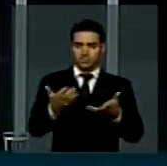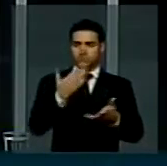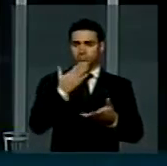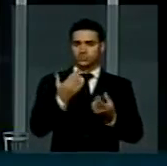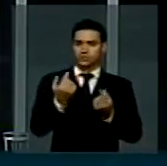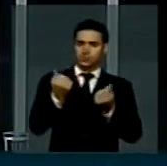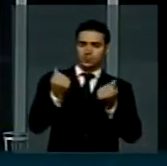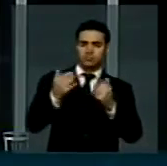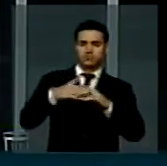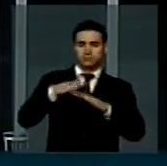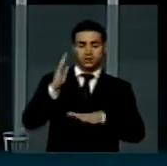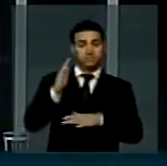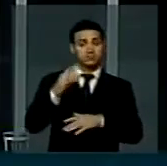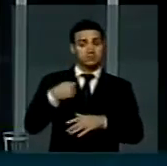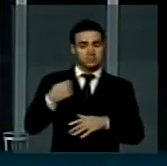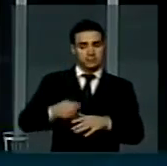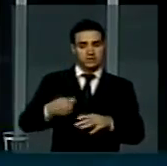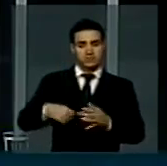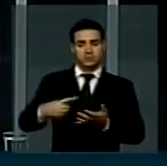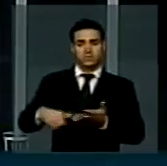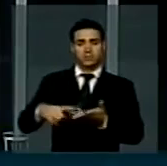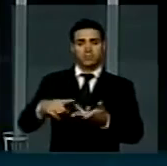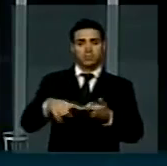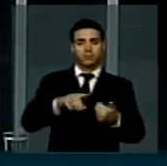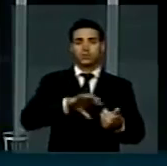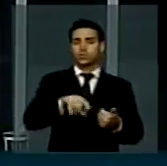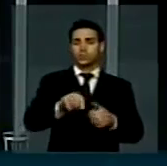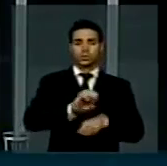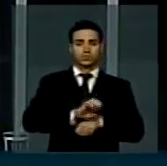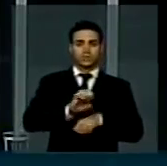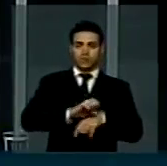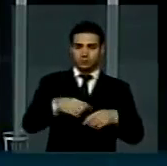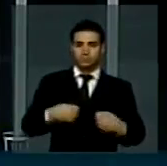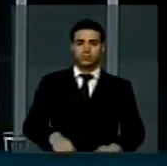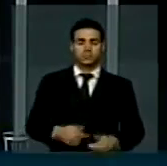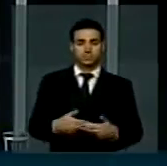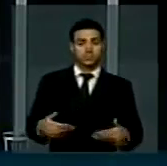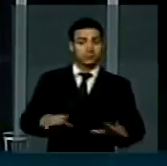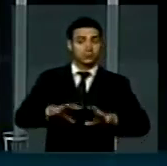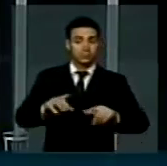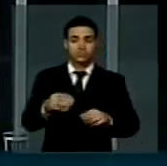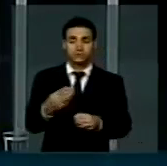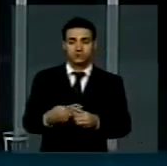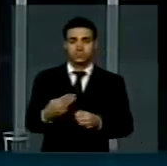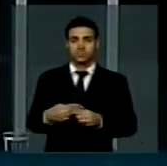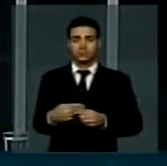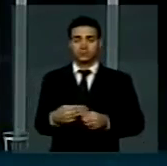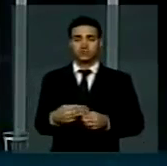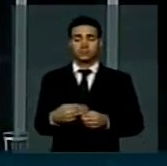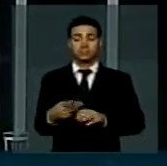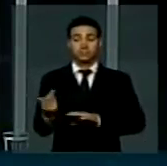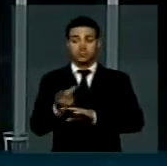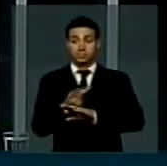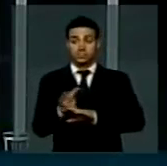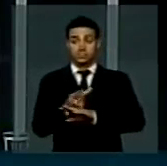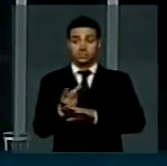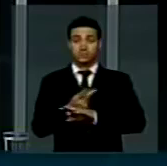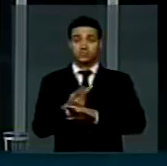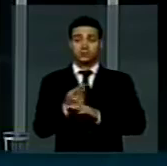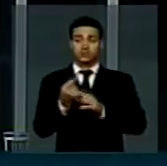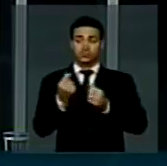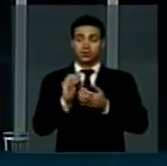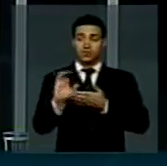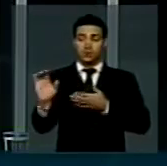as necessidades e as demandas de todos os estados da federação e de todos os municípios, buscando na verba